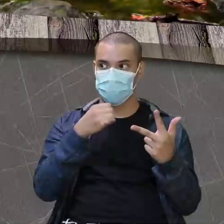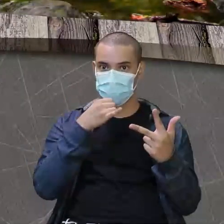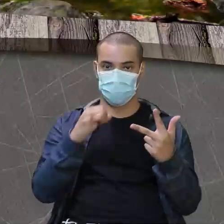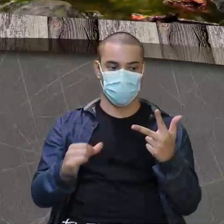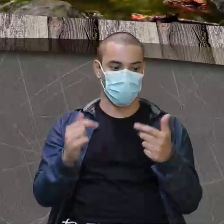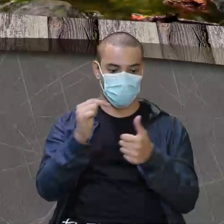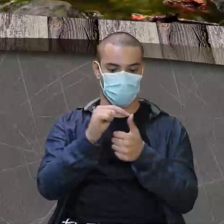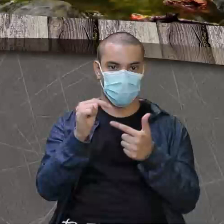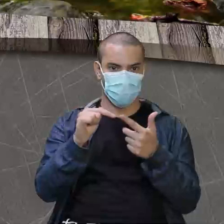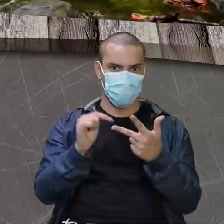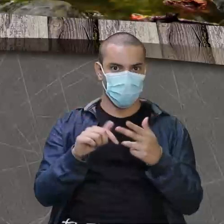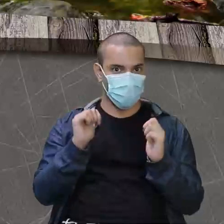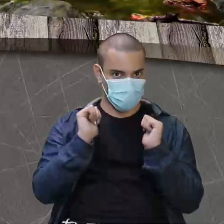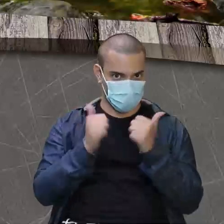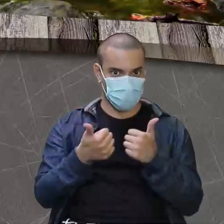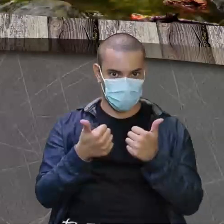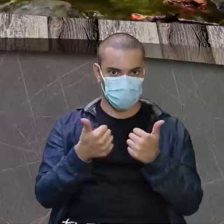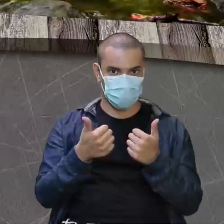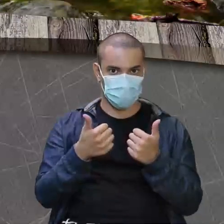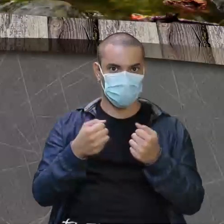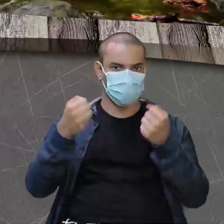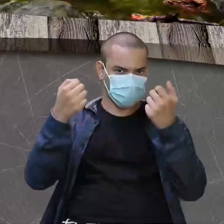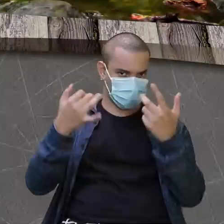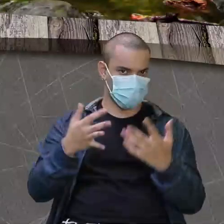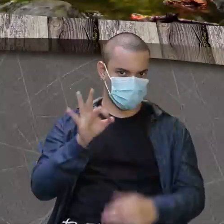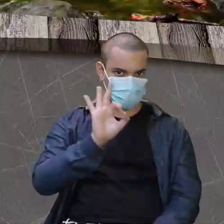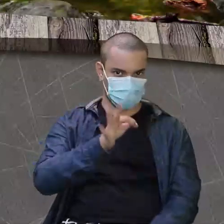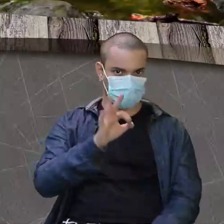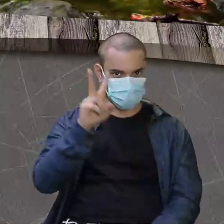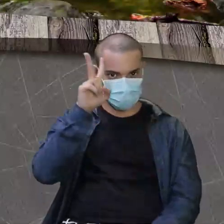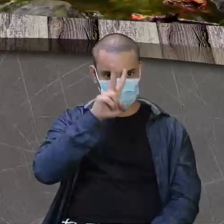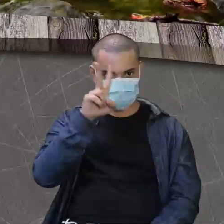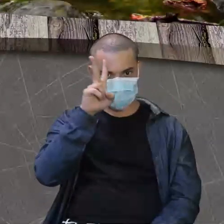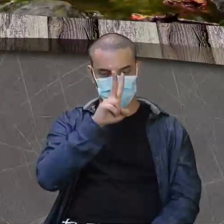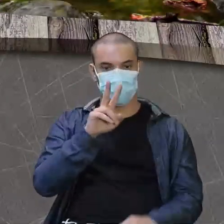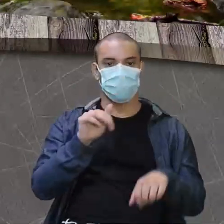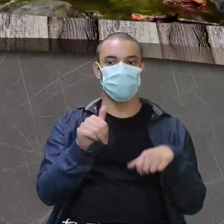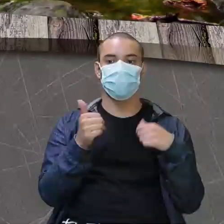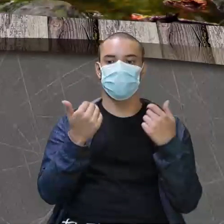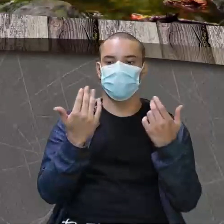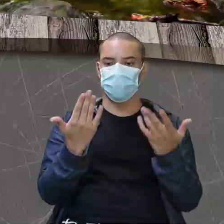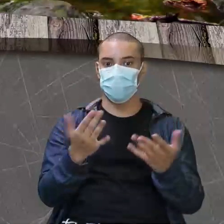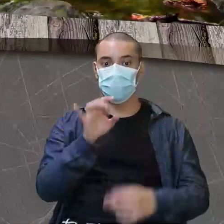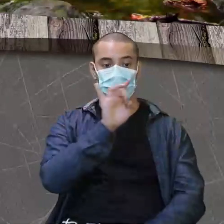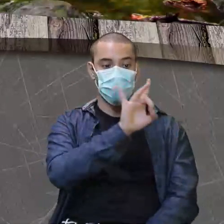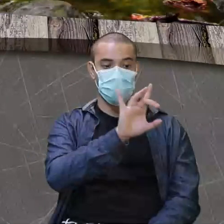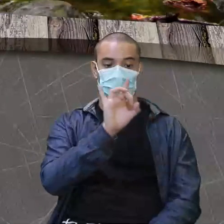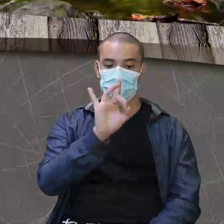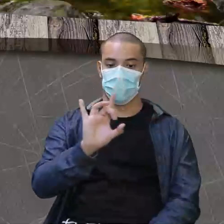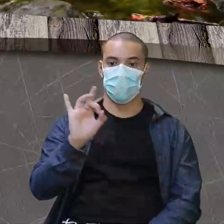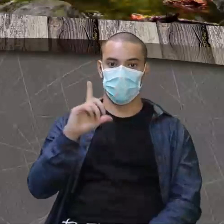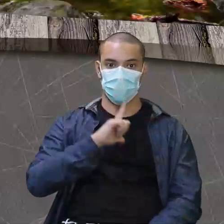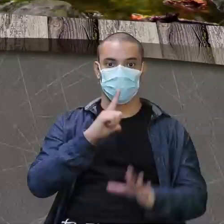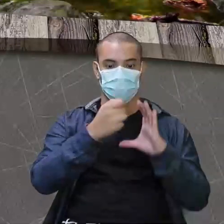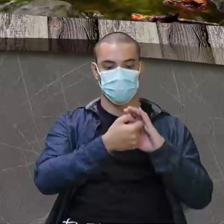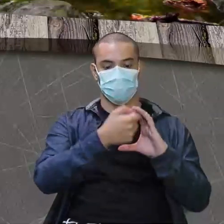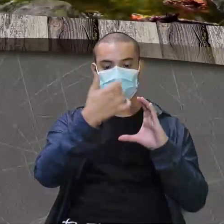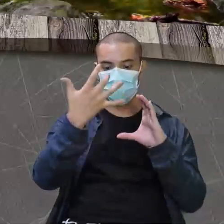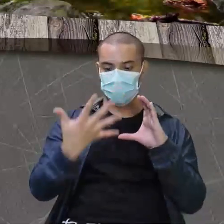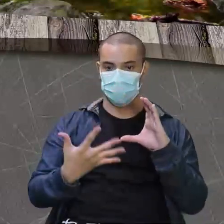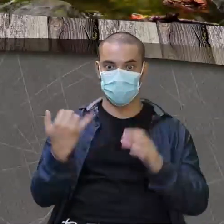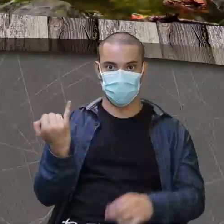energia. Tá bom? Certo? Tá lembrando disso? Então, cada uma delas vai ter uma